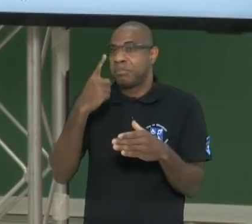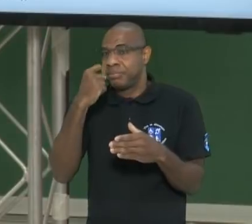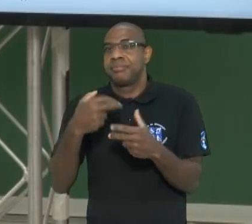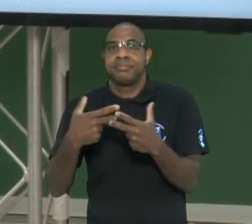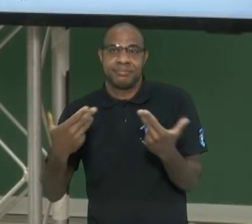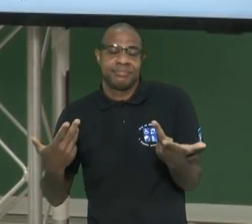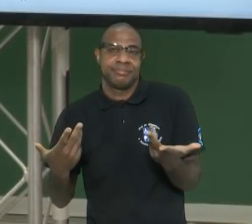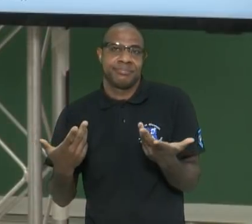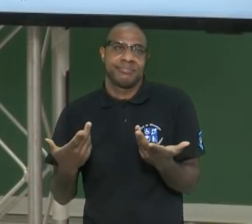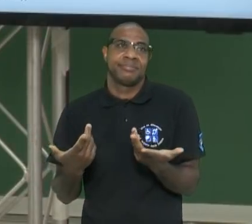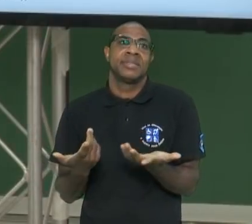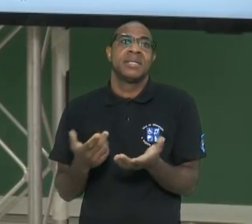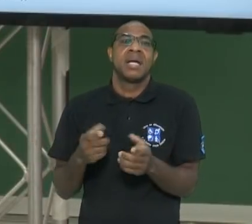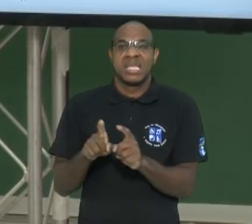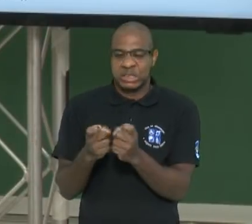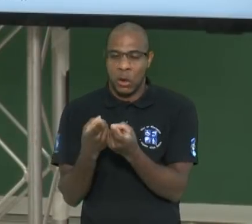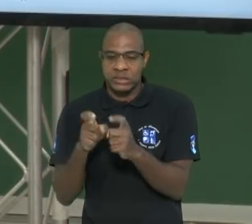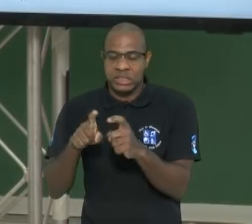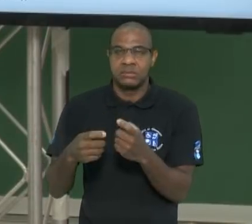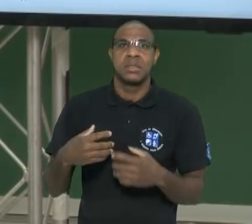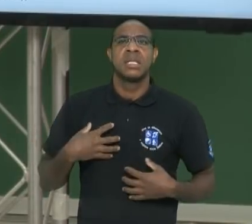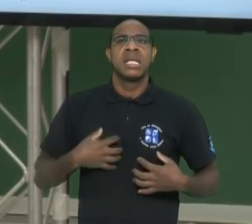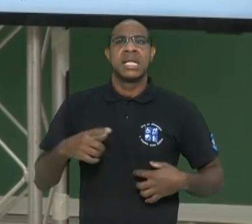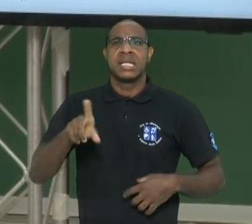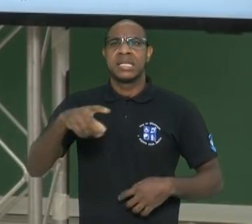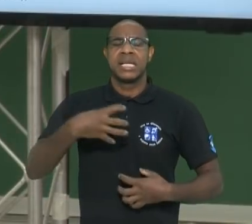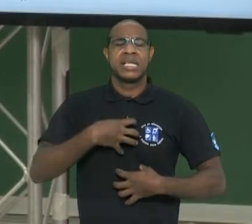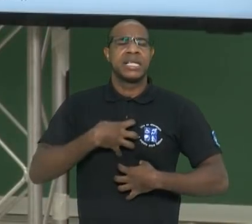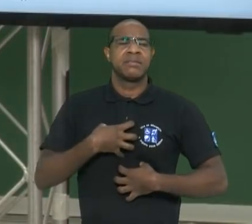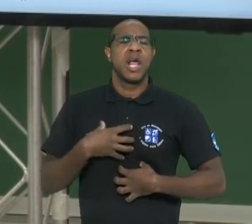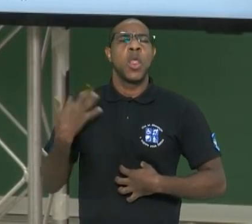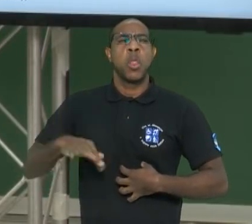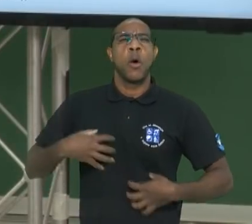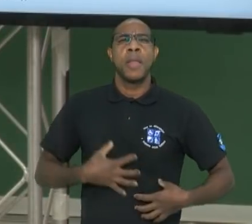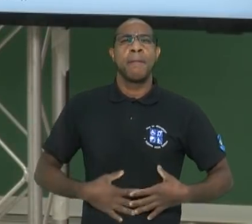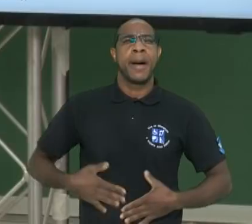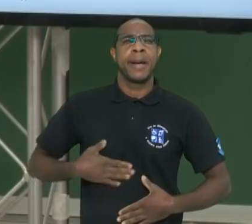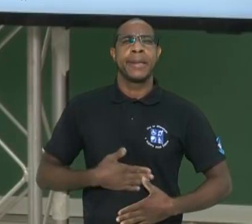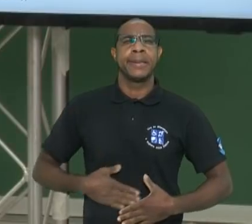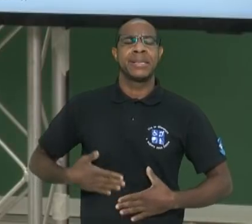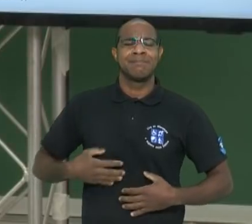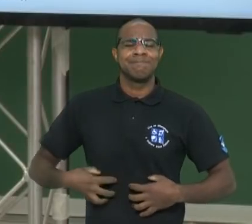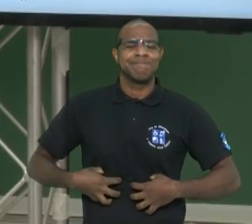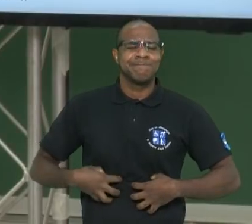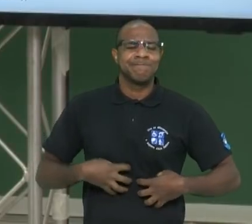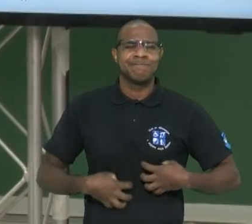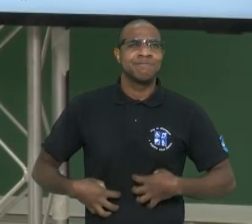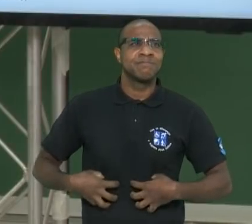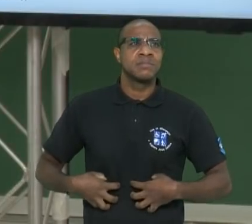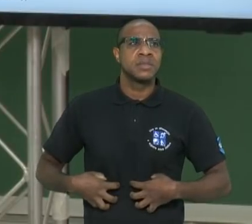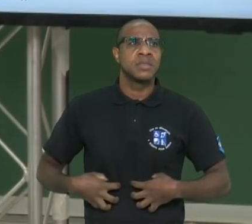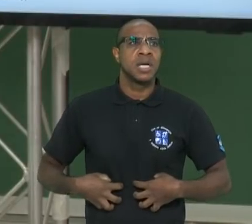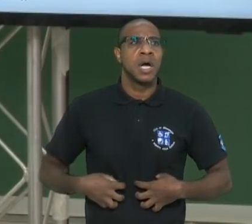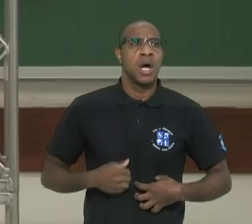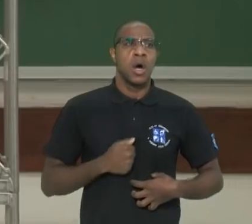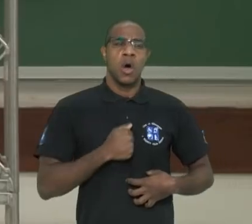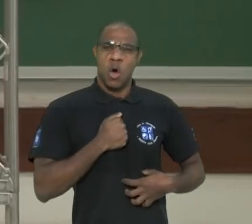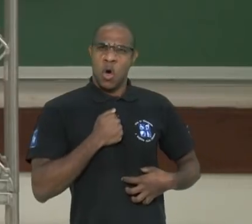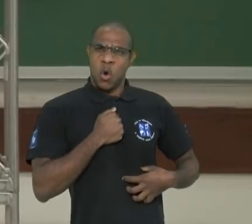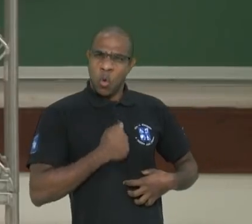contaminados. Causa muita náusea, dor na barriga, o cocôzinho sai